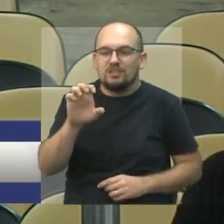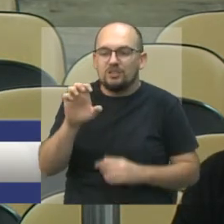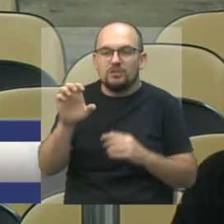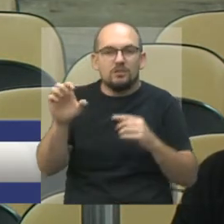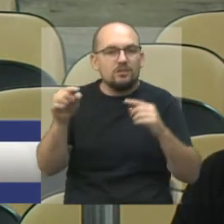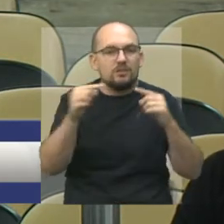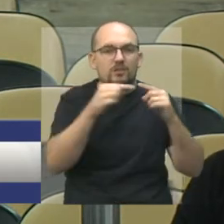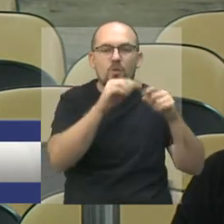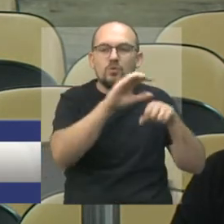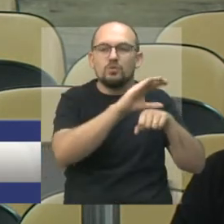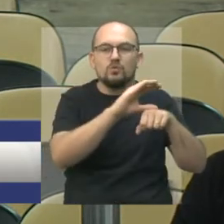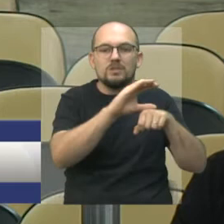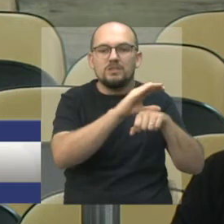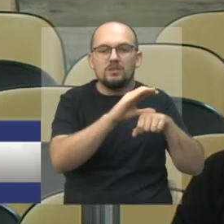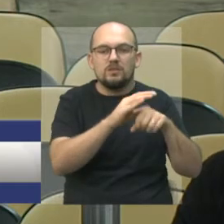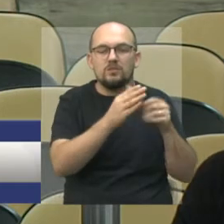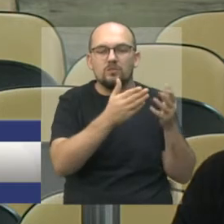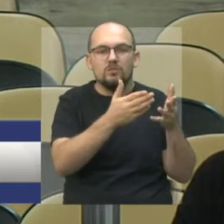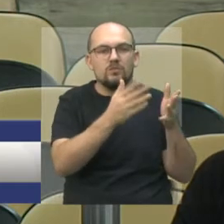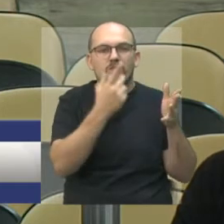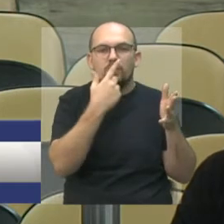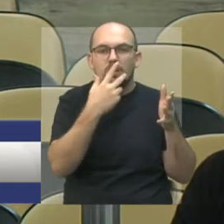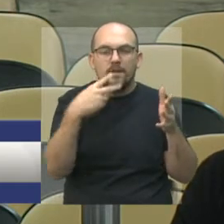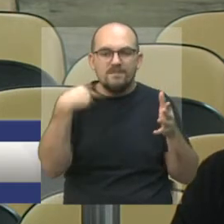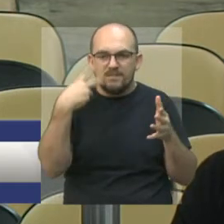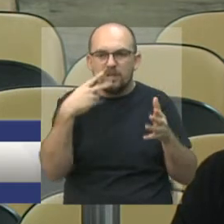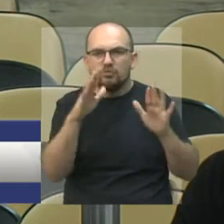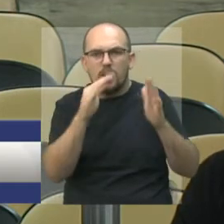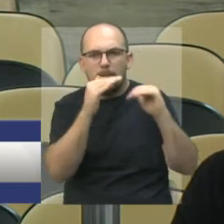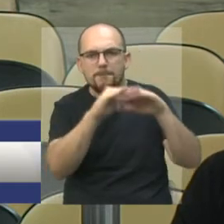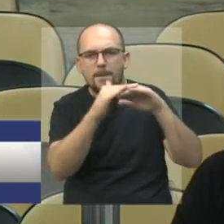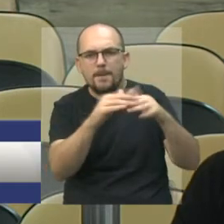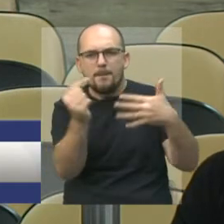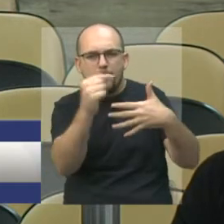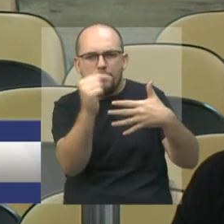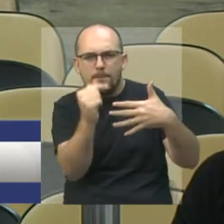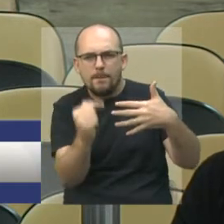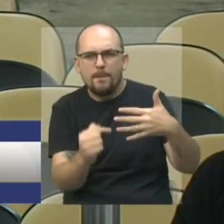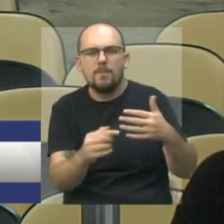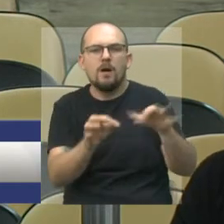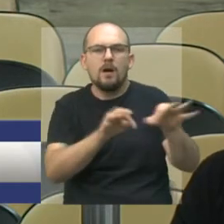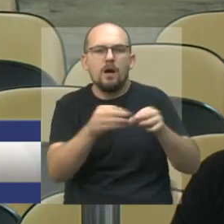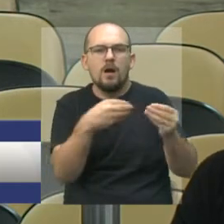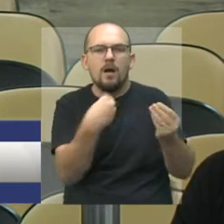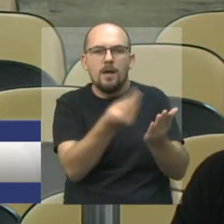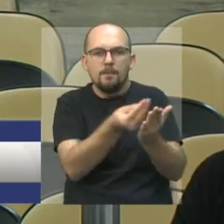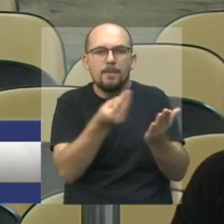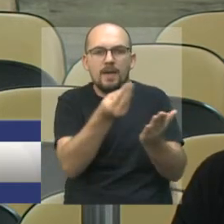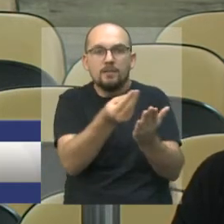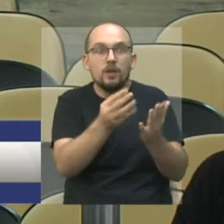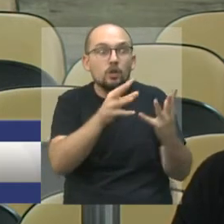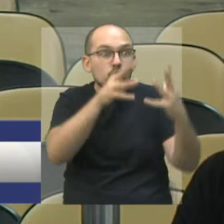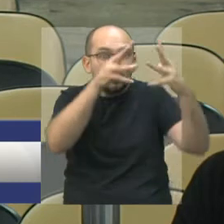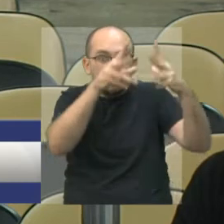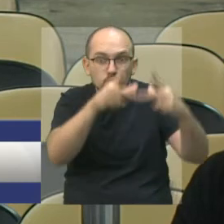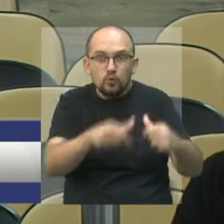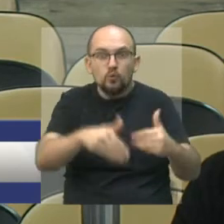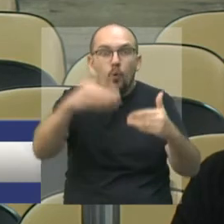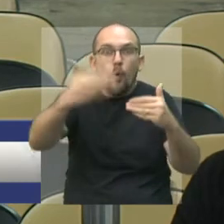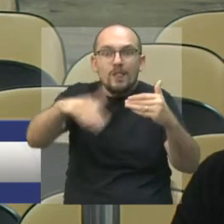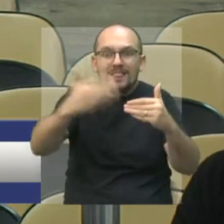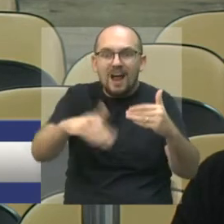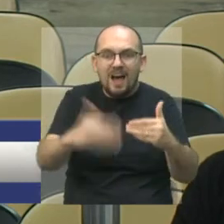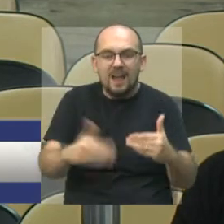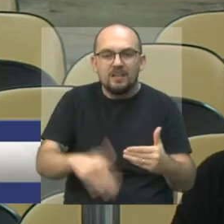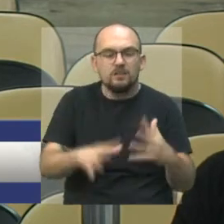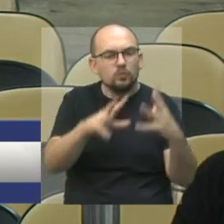Constituição, foram aqui os vereadores, fizeram esses apontamentos, elaboraram as emendas e todas elas foram votadas contrárias, tiveram